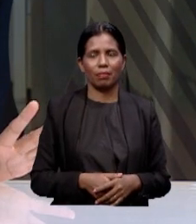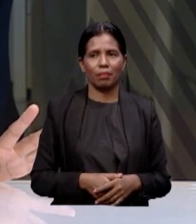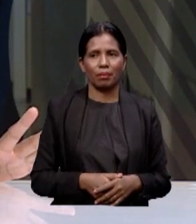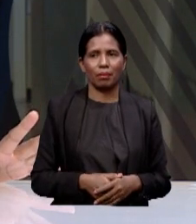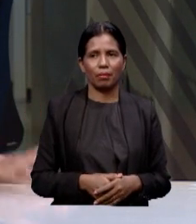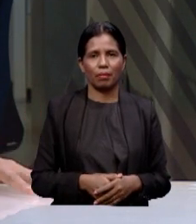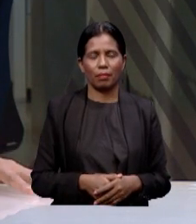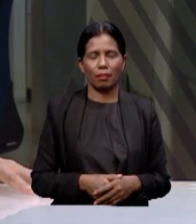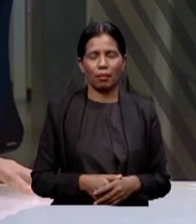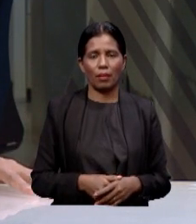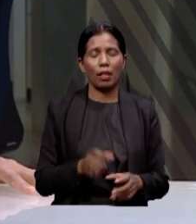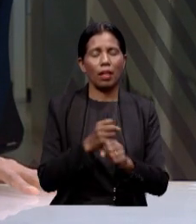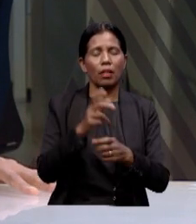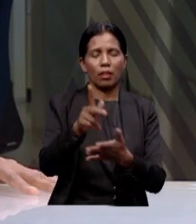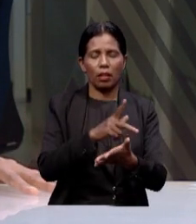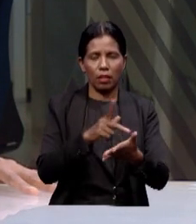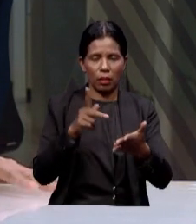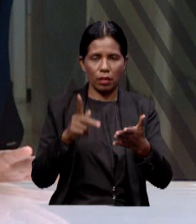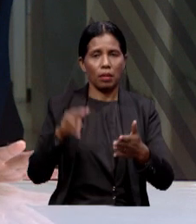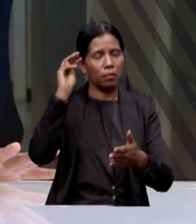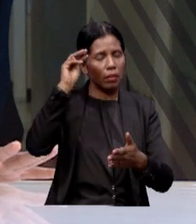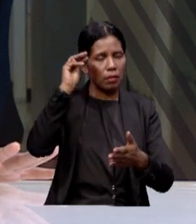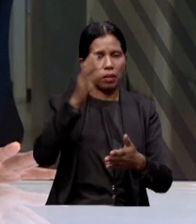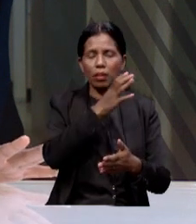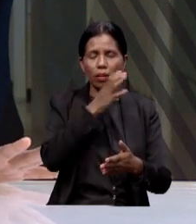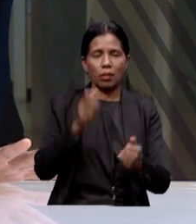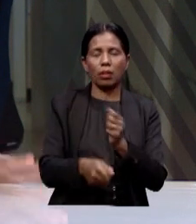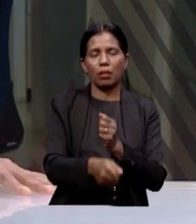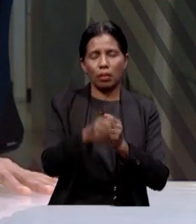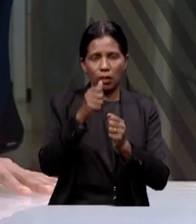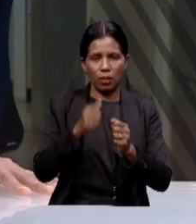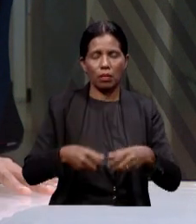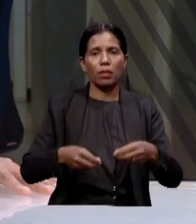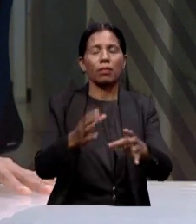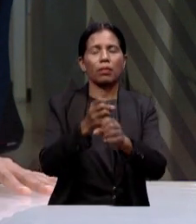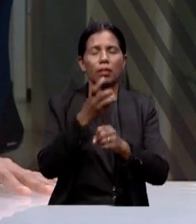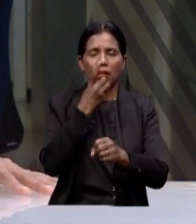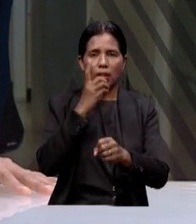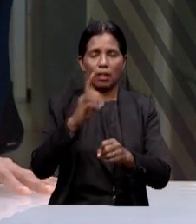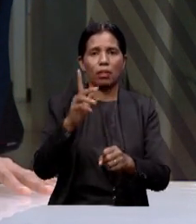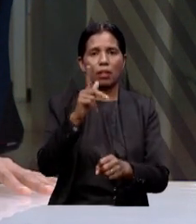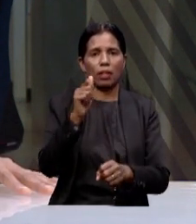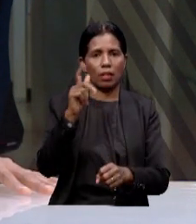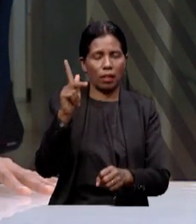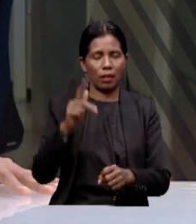Desconfia que comete crime de corrupção passiva. Ministro da Agricultura no Pescas presta declaração e a CAC.